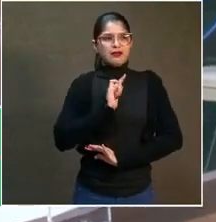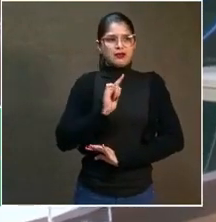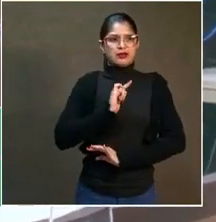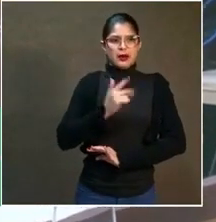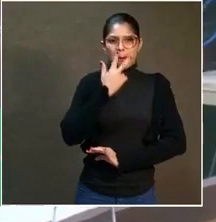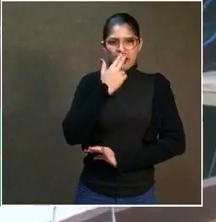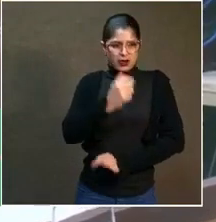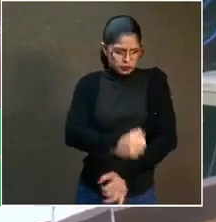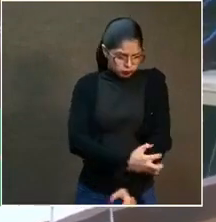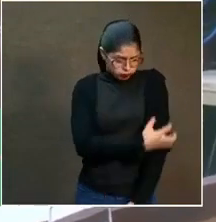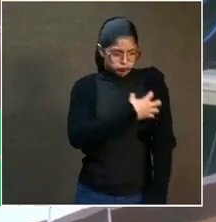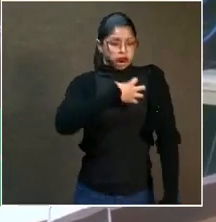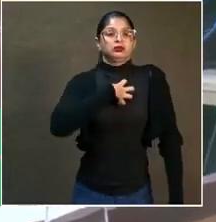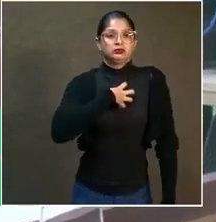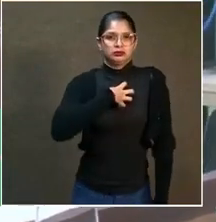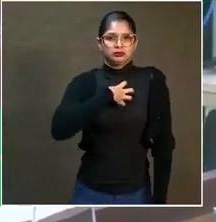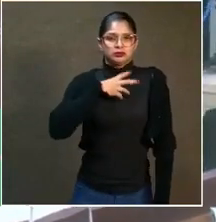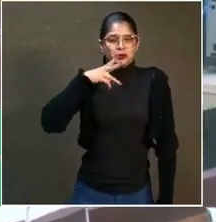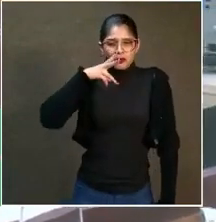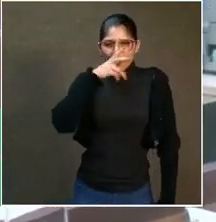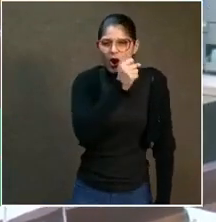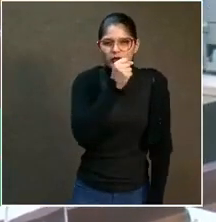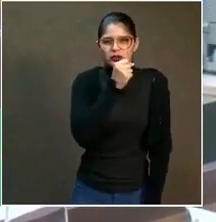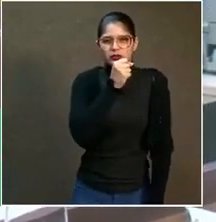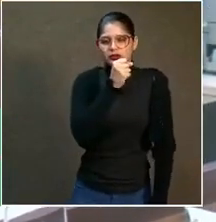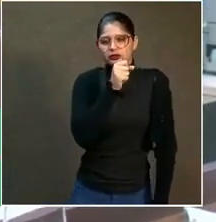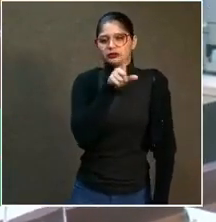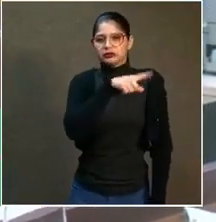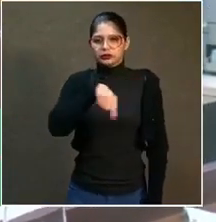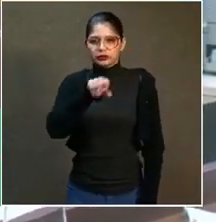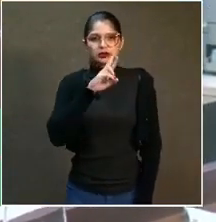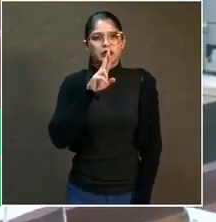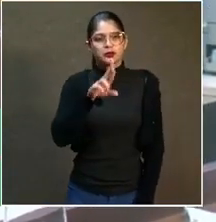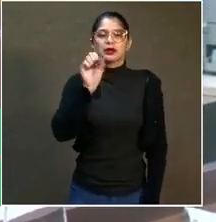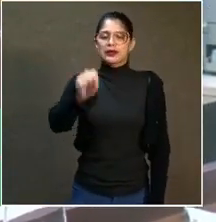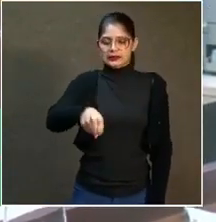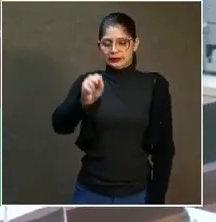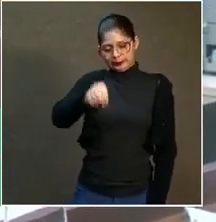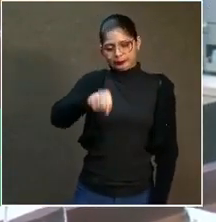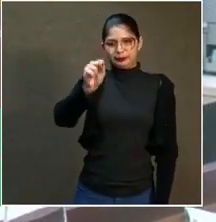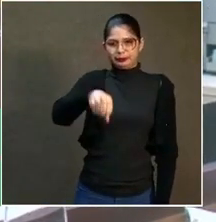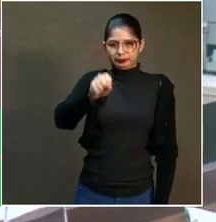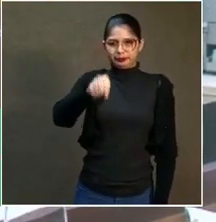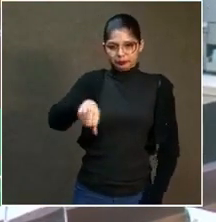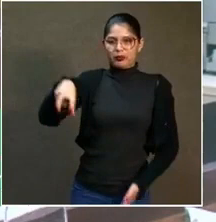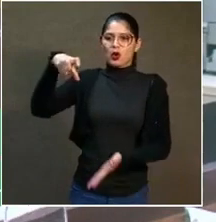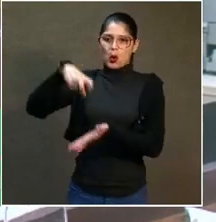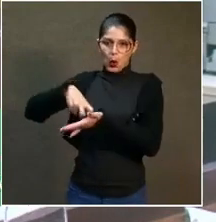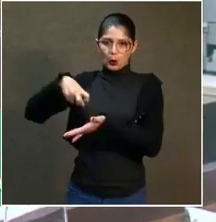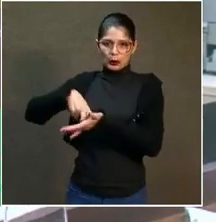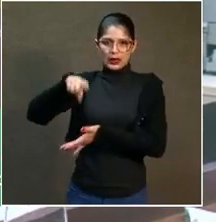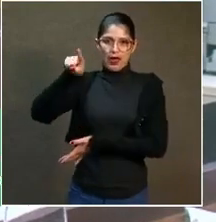sob domínio de violenta emoção. Vossas excelências vão responder que sim. Vão